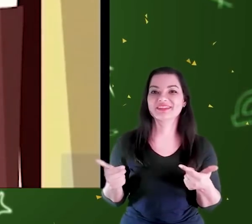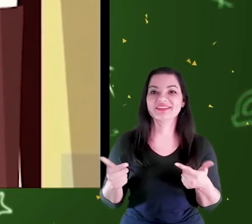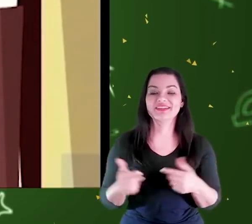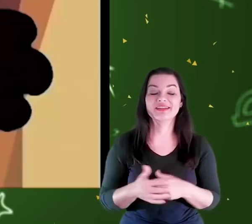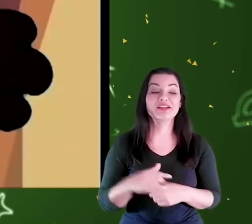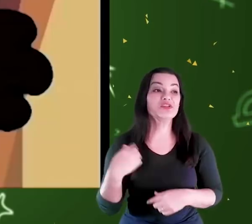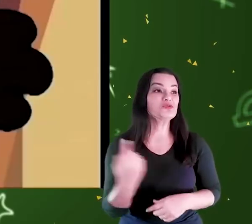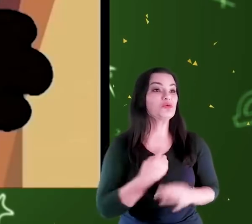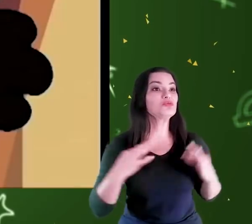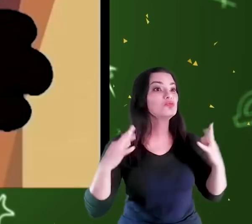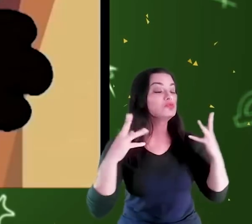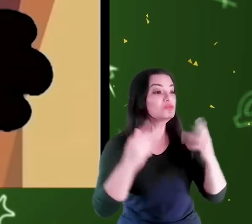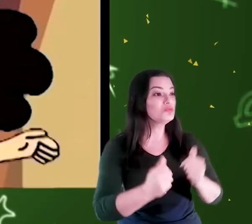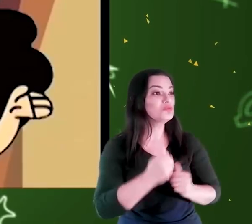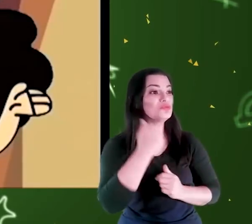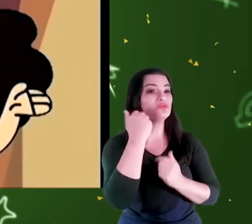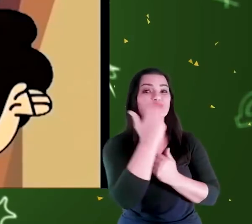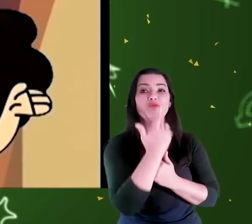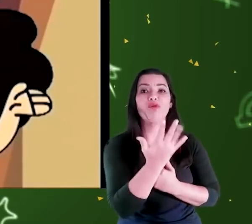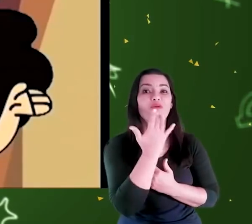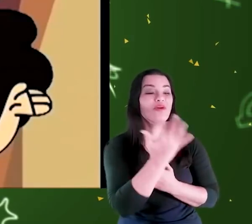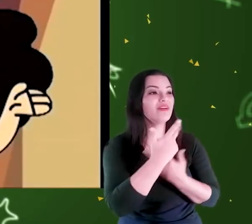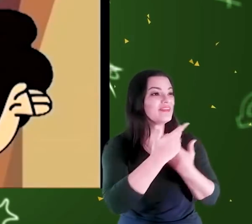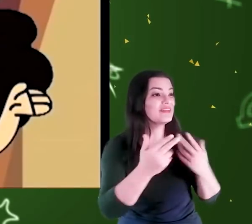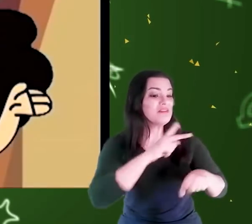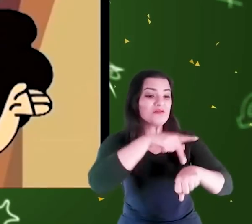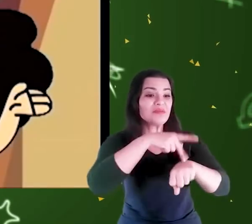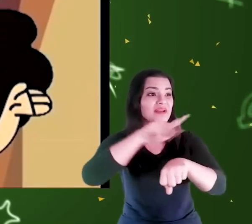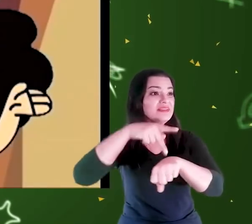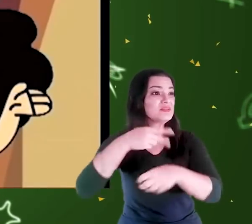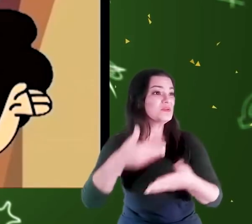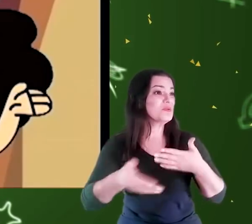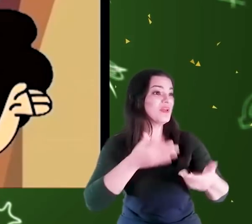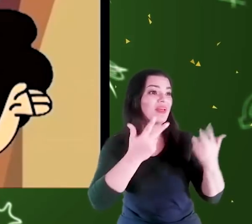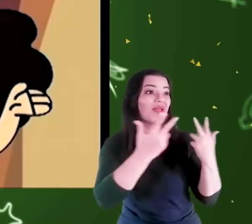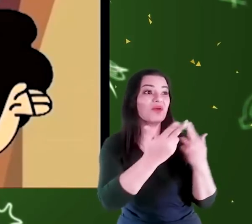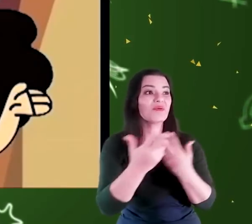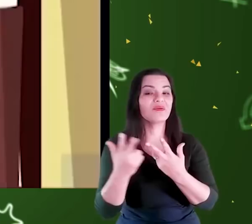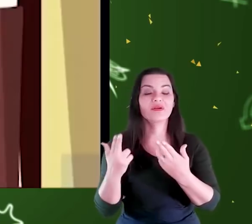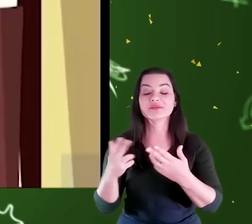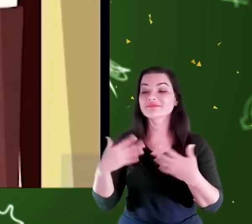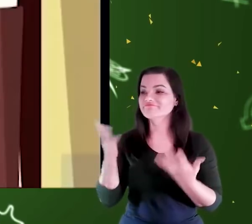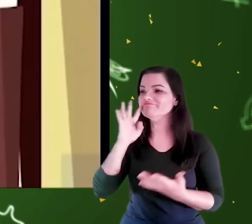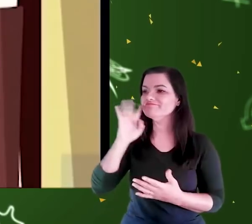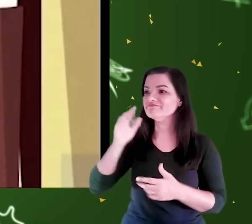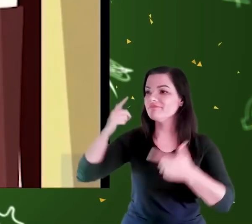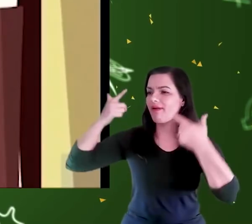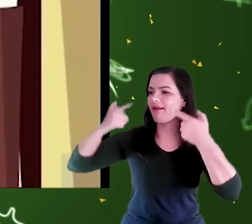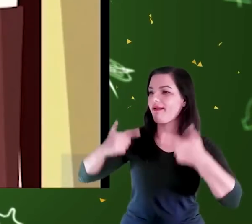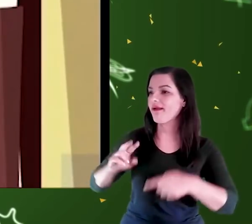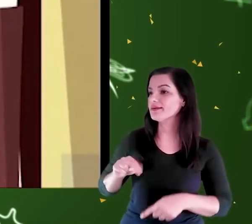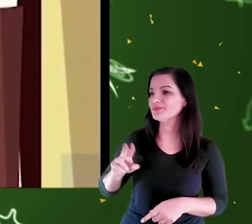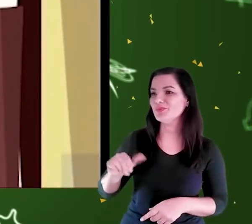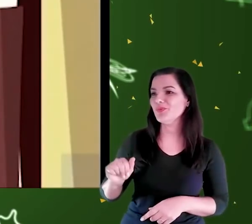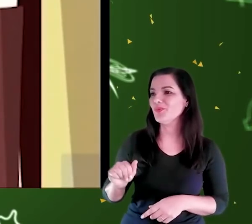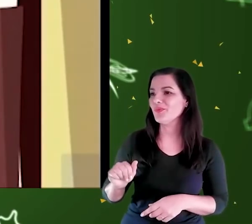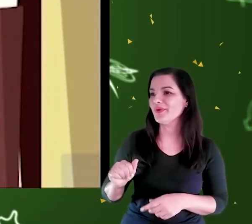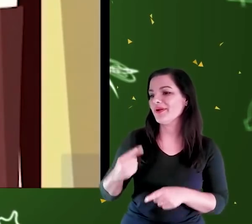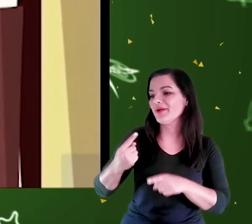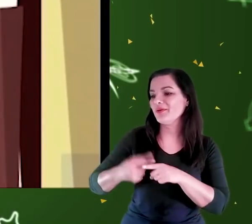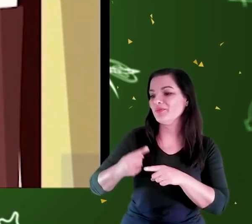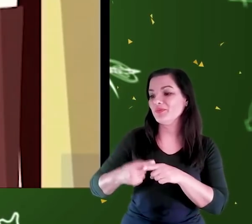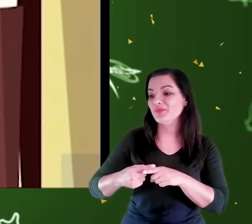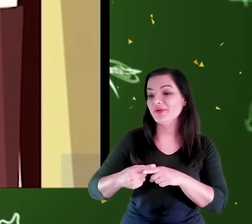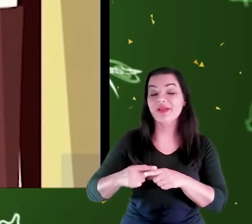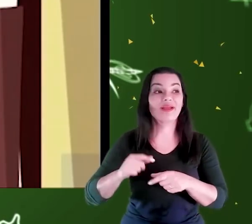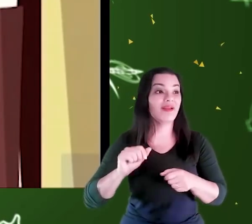país. Mas isso é bom. Entre os nossos países diferentes, não ia ter guerra nunca. Ah, isso só faz a